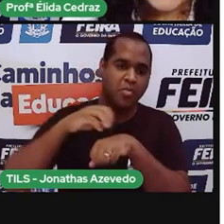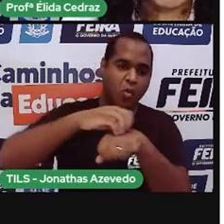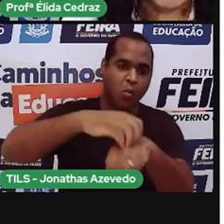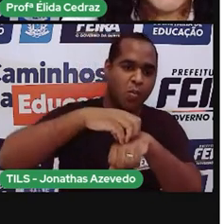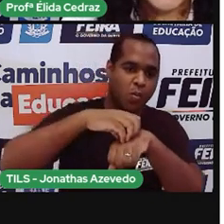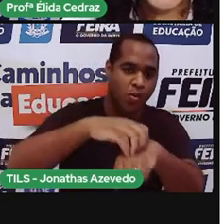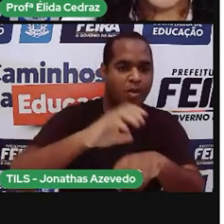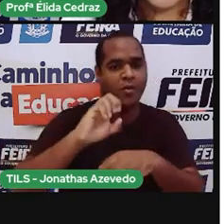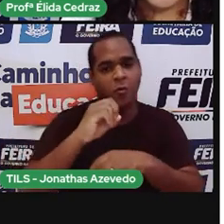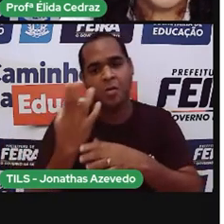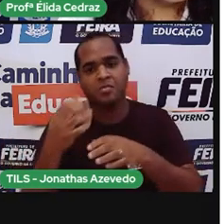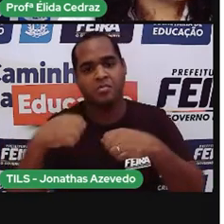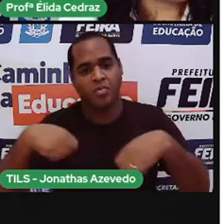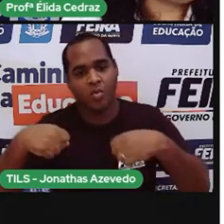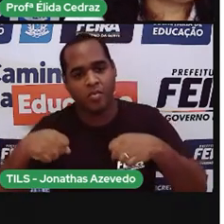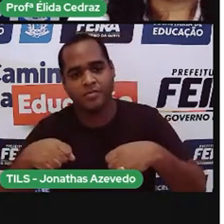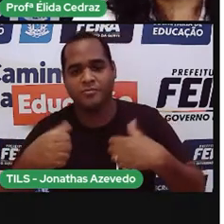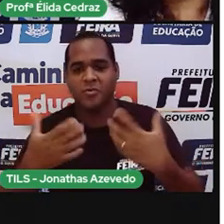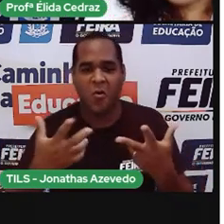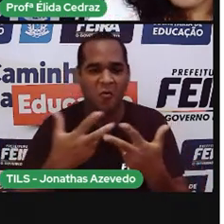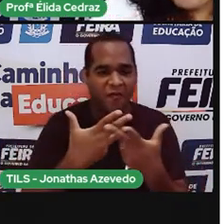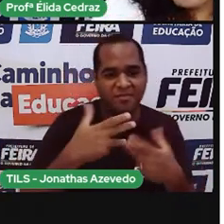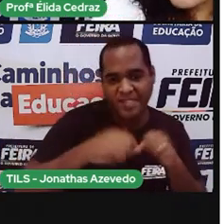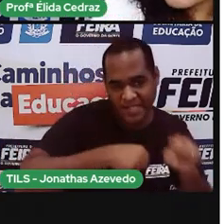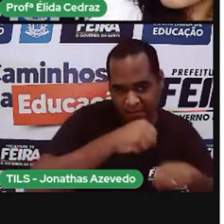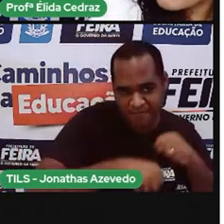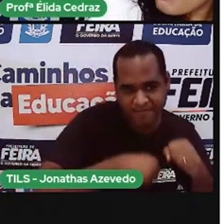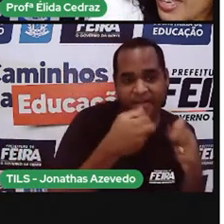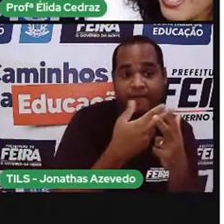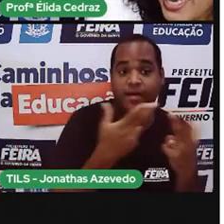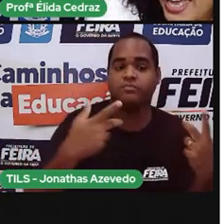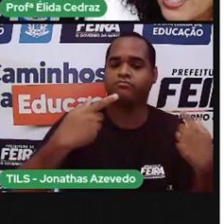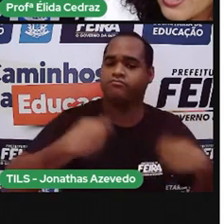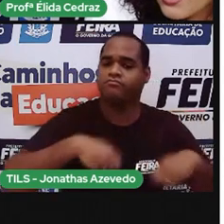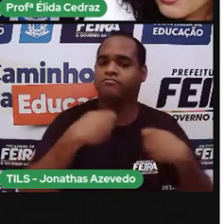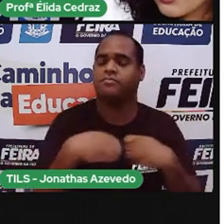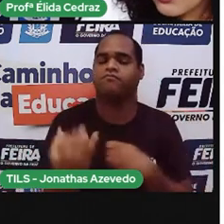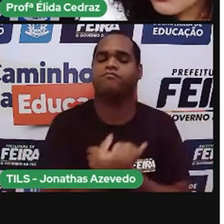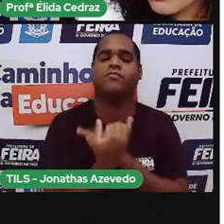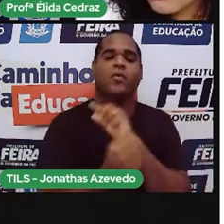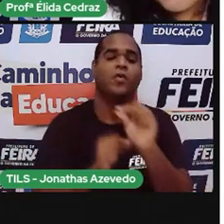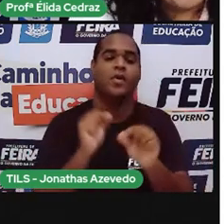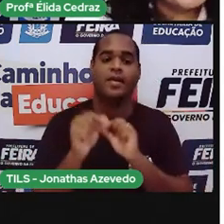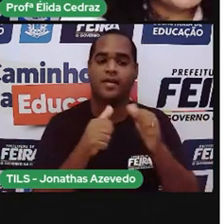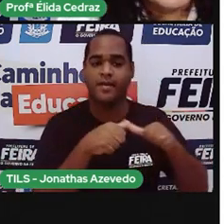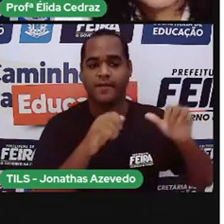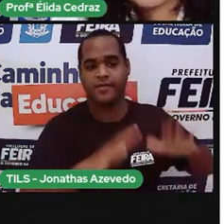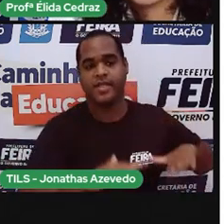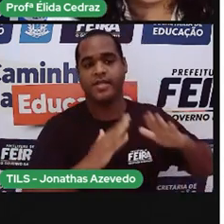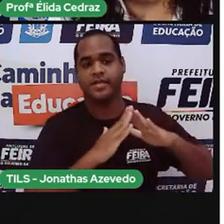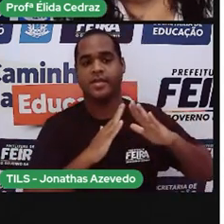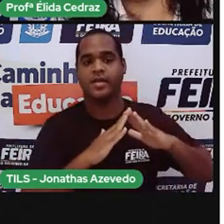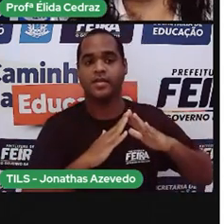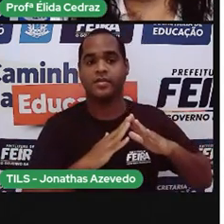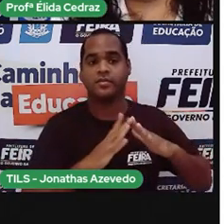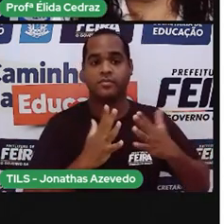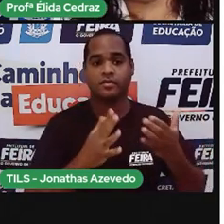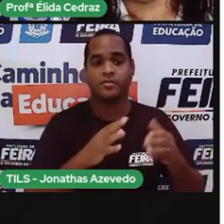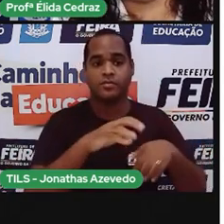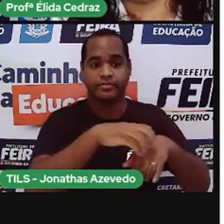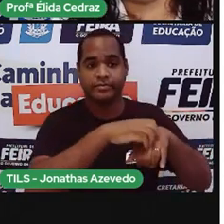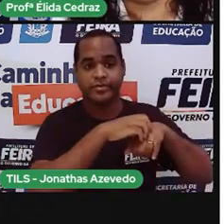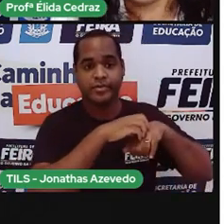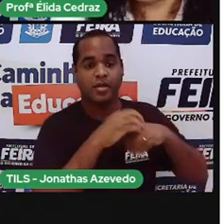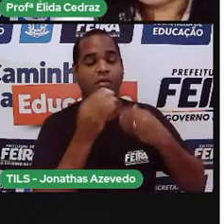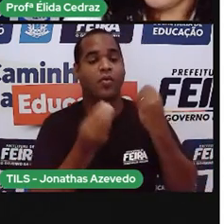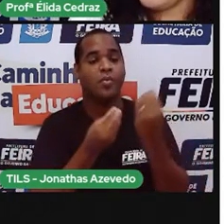Quando o coronavírus chegou, a gente precisou ficar em casa. Como era que as compras chegavam em